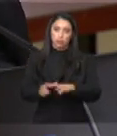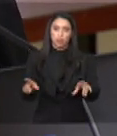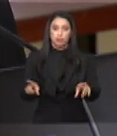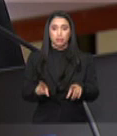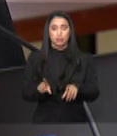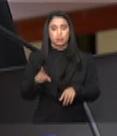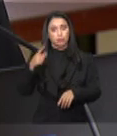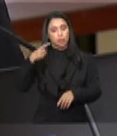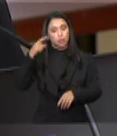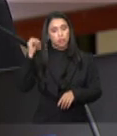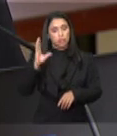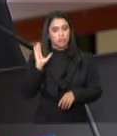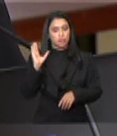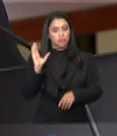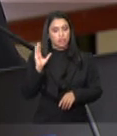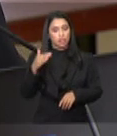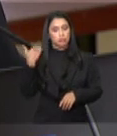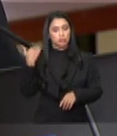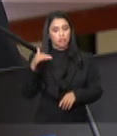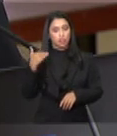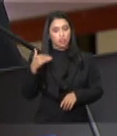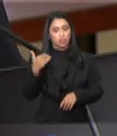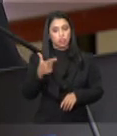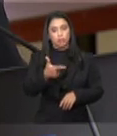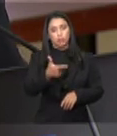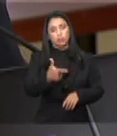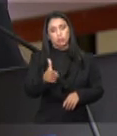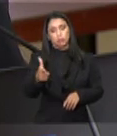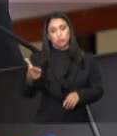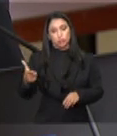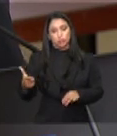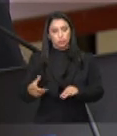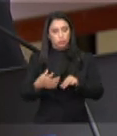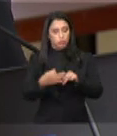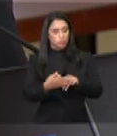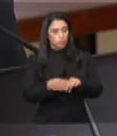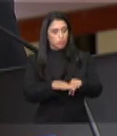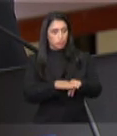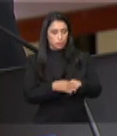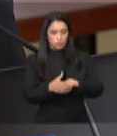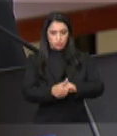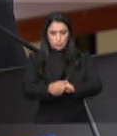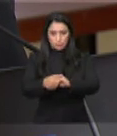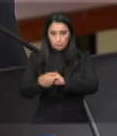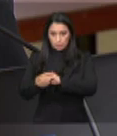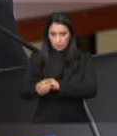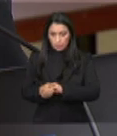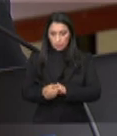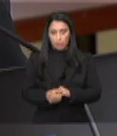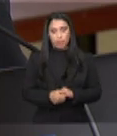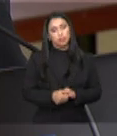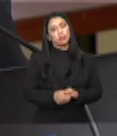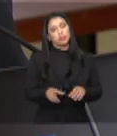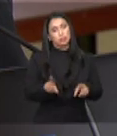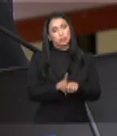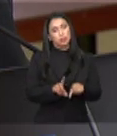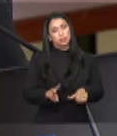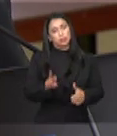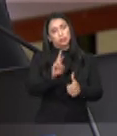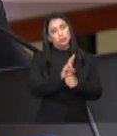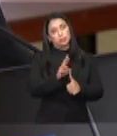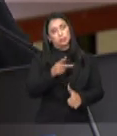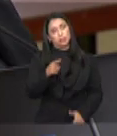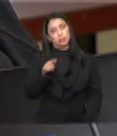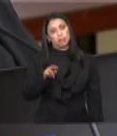ministra Rosa Weber, cumprimento a ministra Carmen Lúcia. O ministro Alexandre de Moraes senta-se à direita na bancada. O procurador-geral da República, doutor